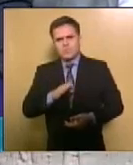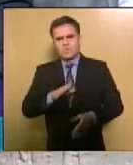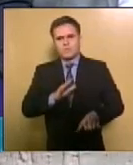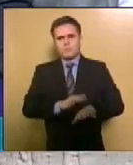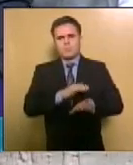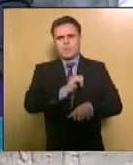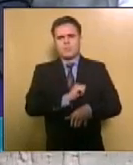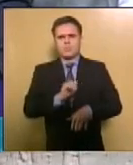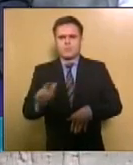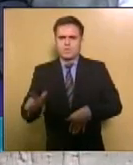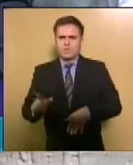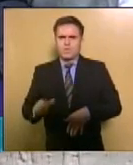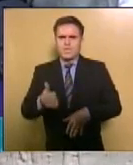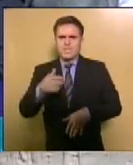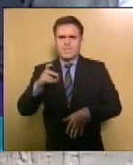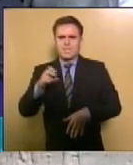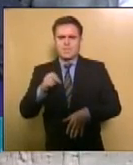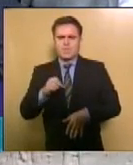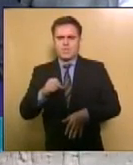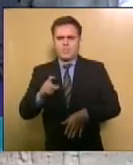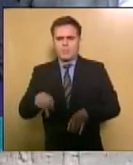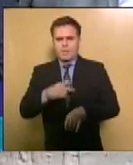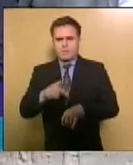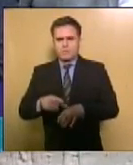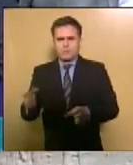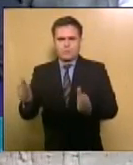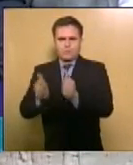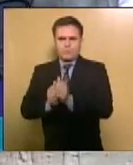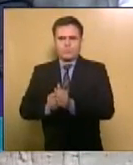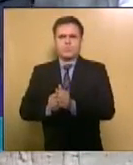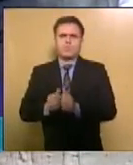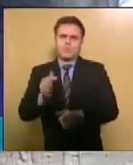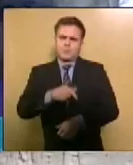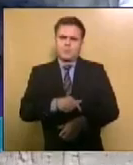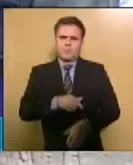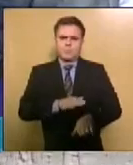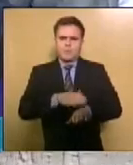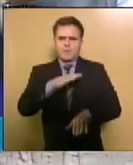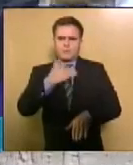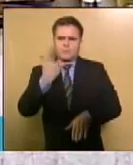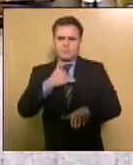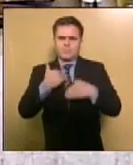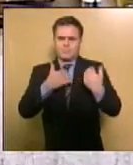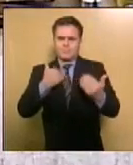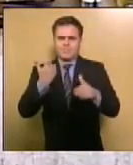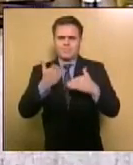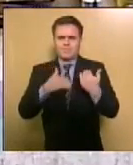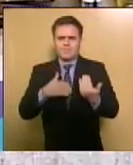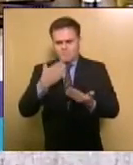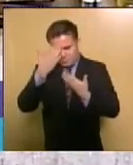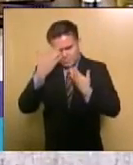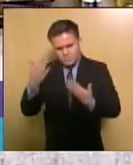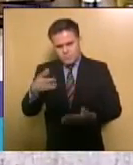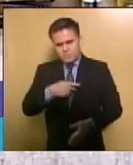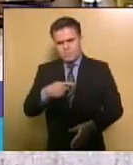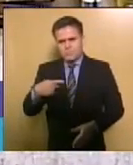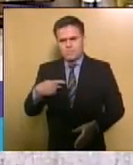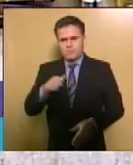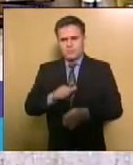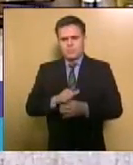que 150 países juntos Isso realmente é lamentável Muito obrigado obrigado pastor Antônio